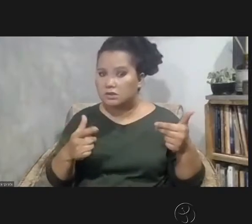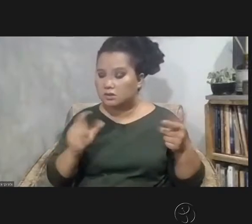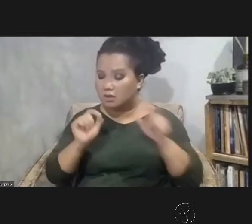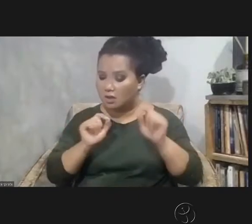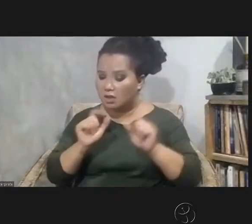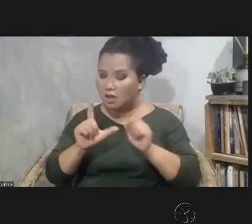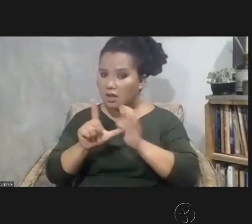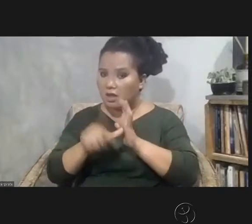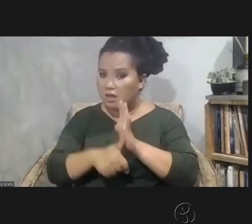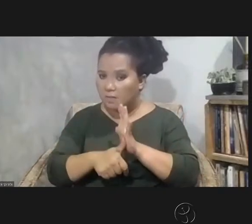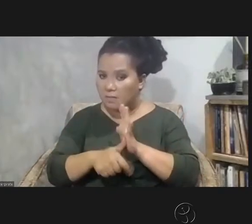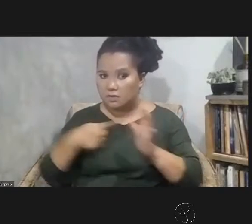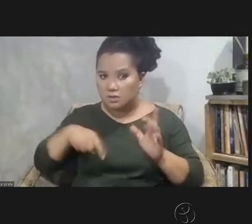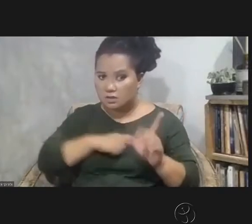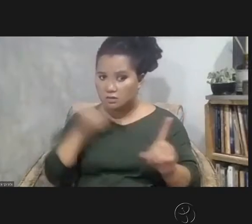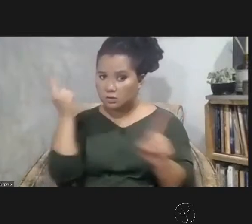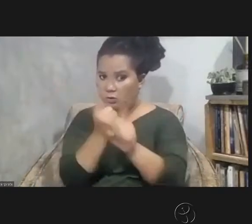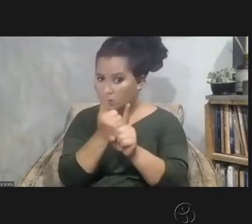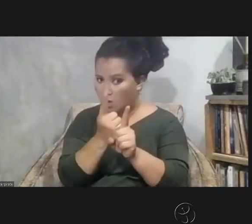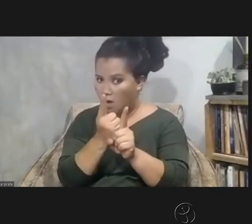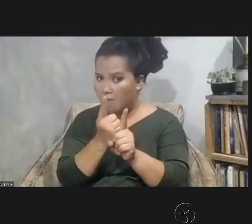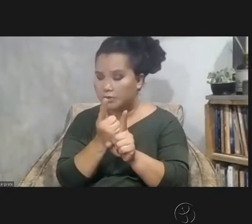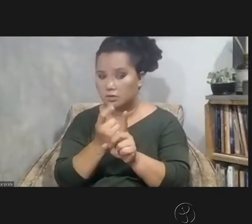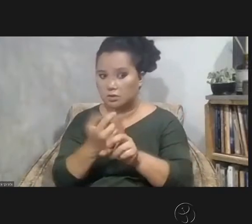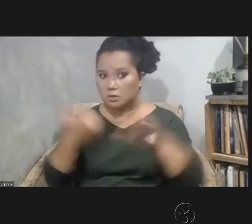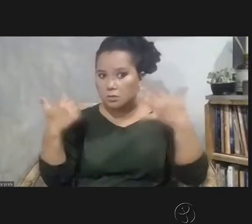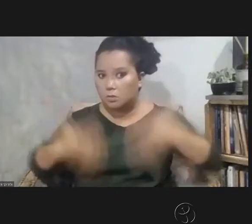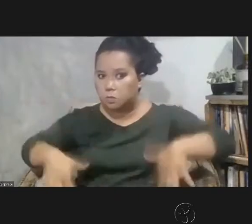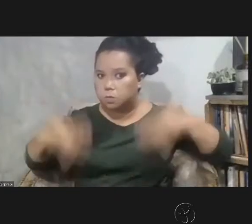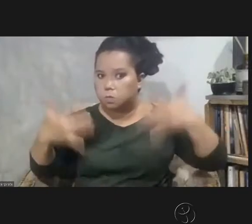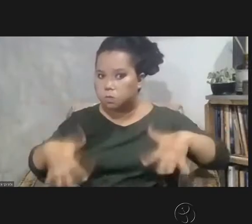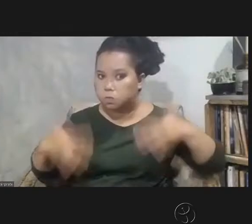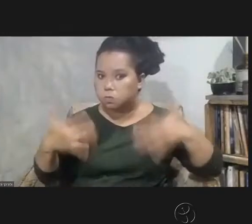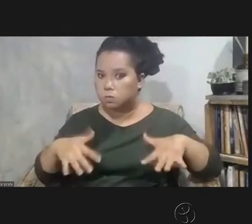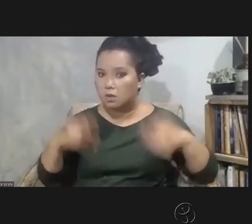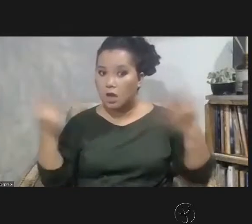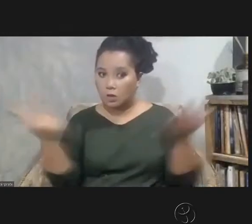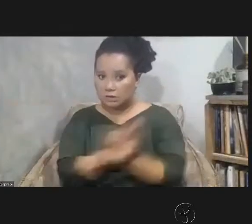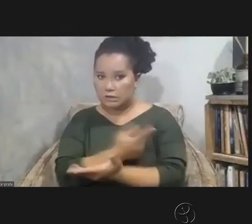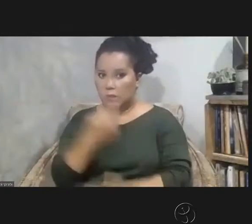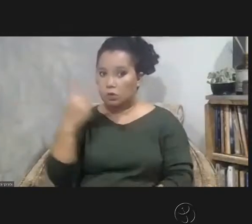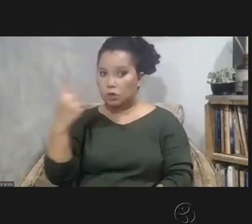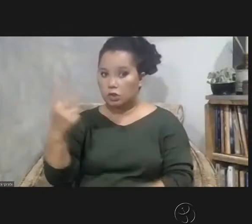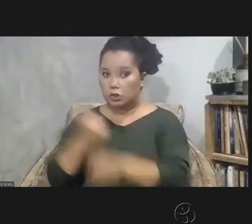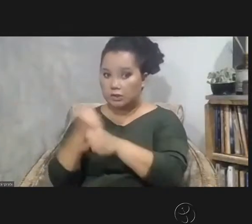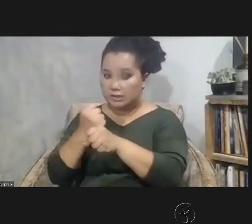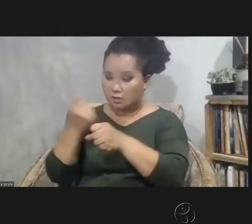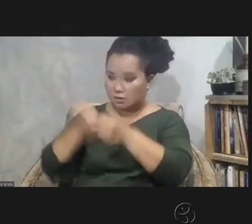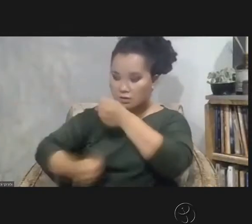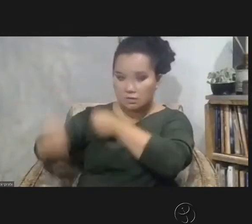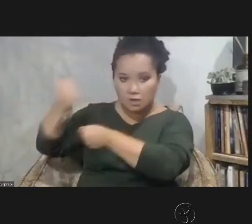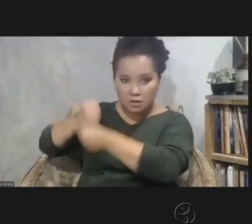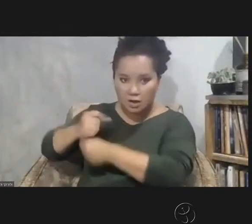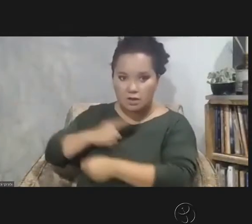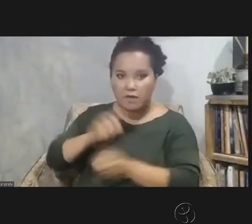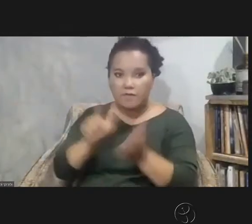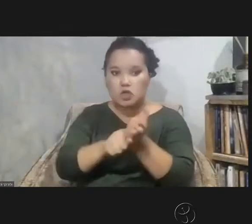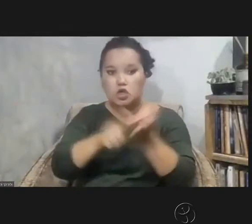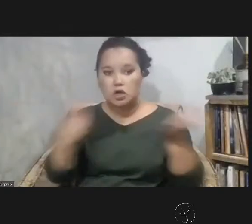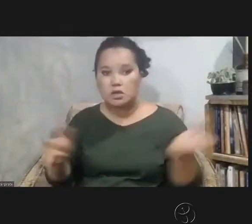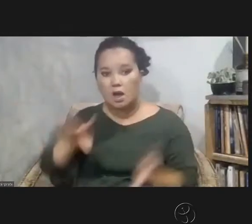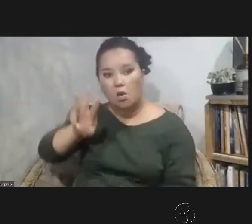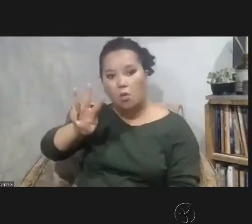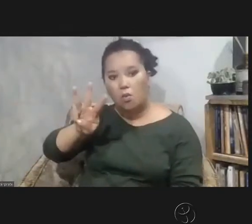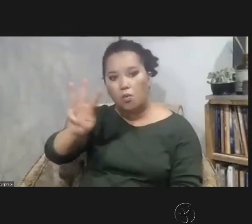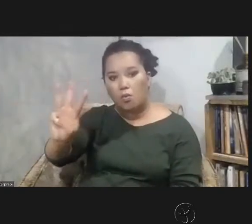que chegam à imprensa. 2 anos atrás, o Wall Street Journal noticiou um caso em que um